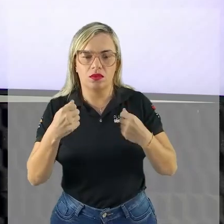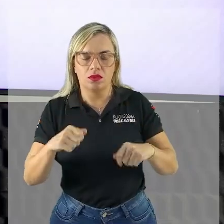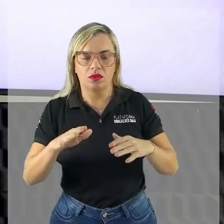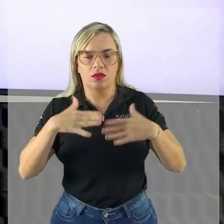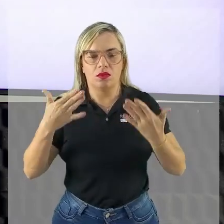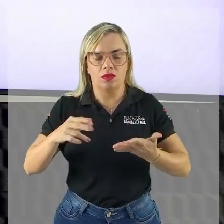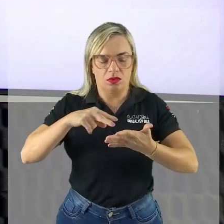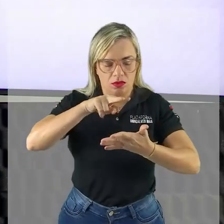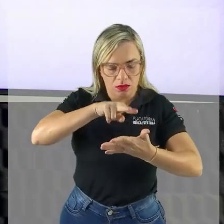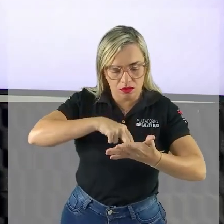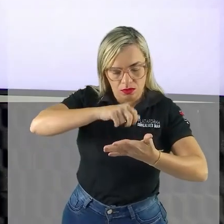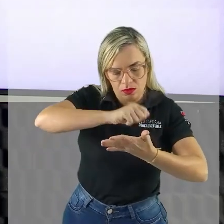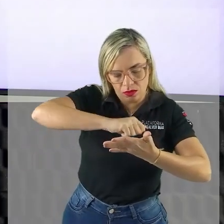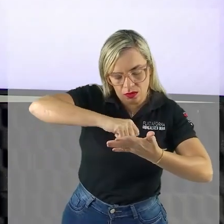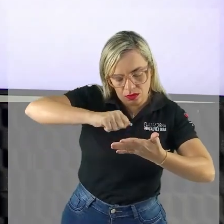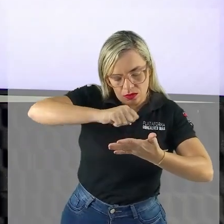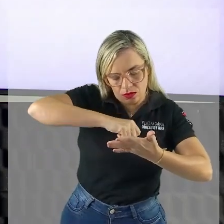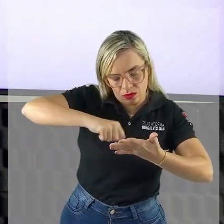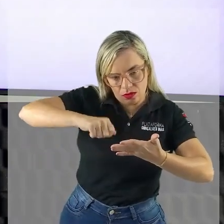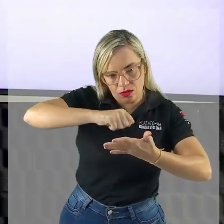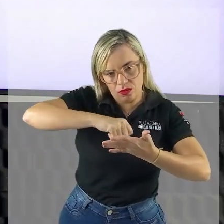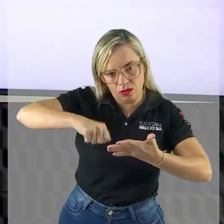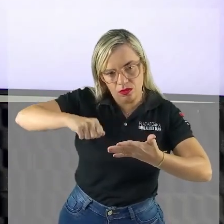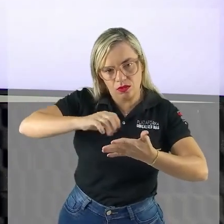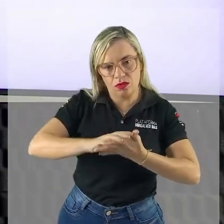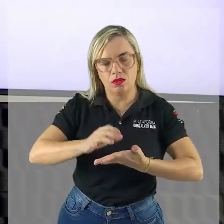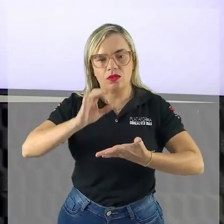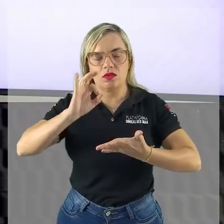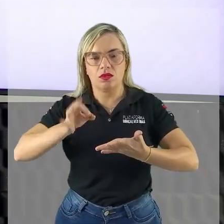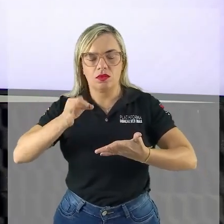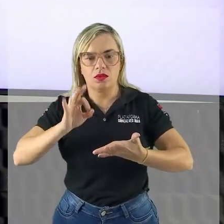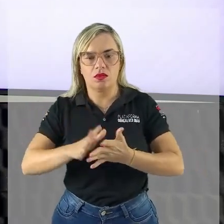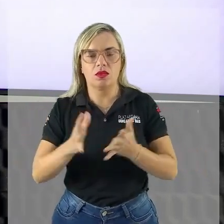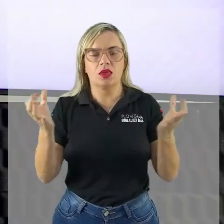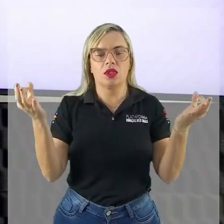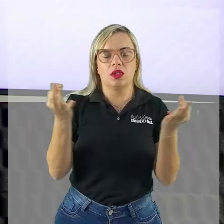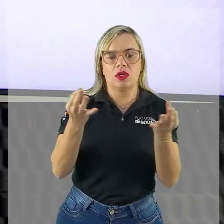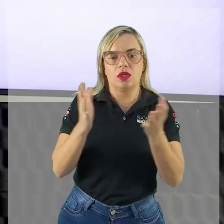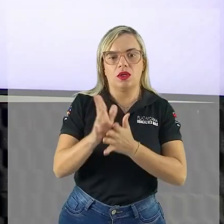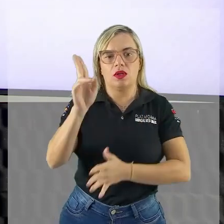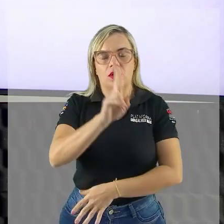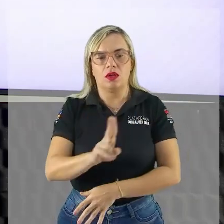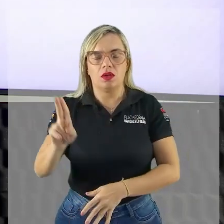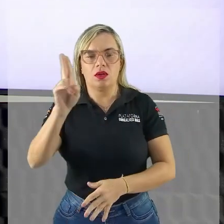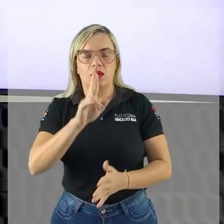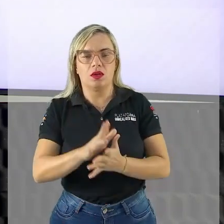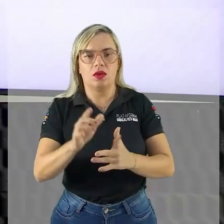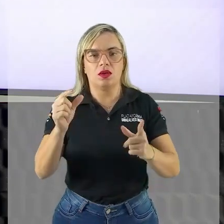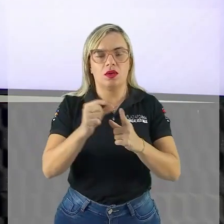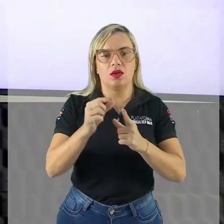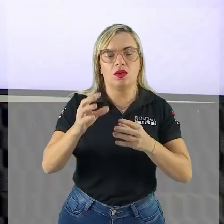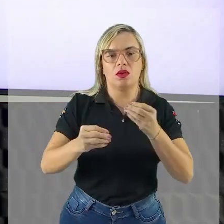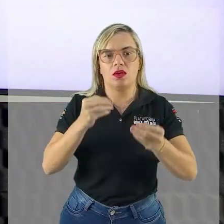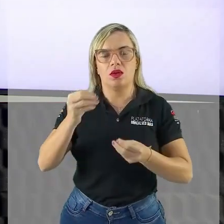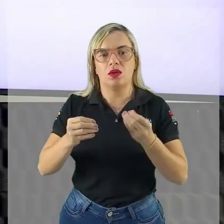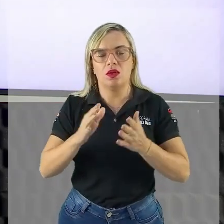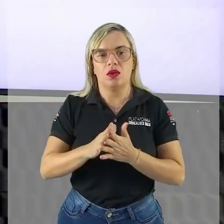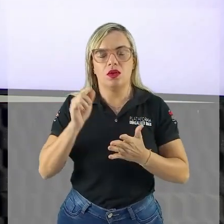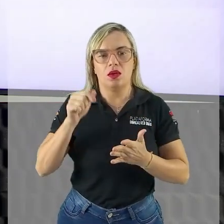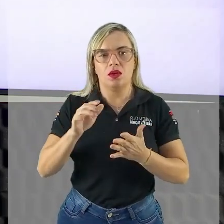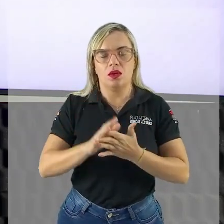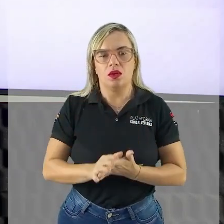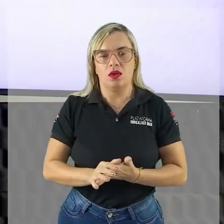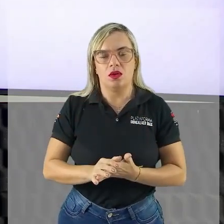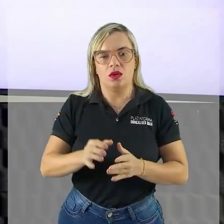preciso ser, sem querer ser redundante, preciso, né? No sentido de utilizar a palavra como se fosse uma flecha